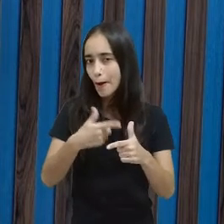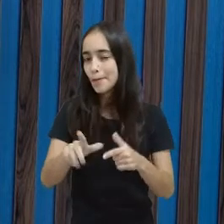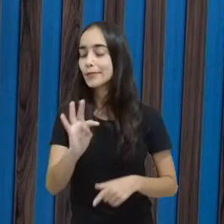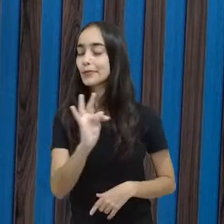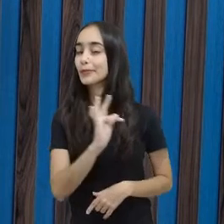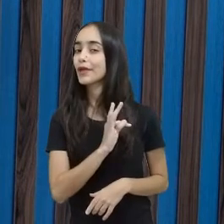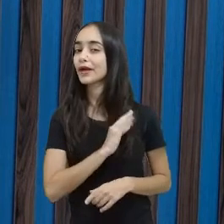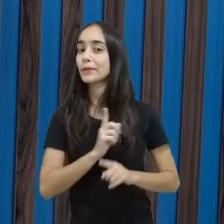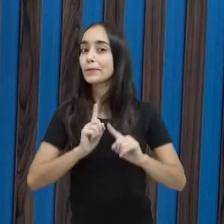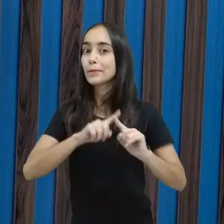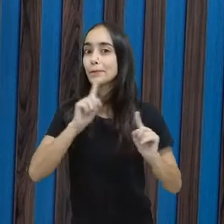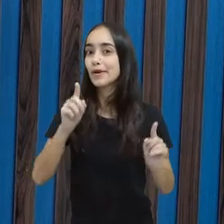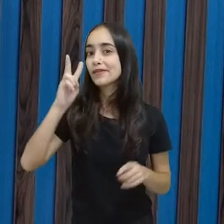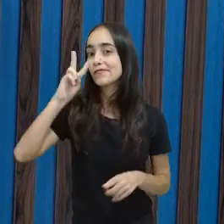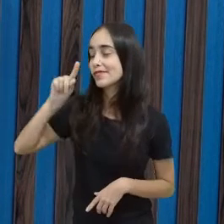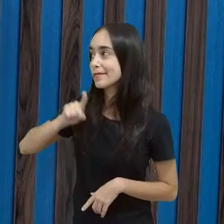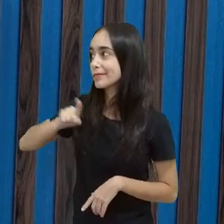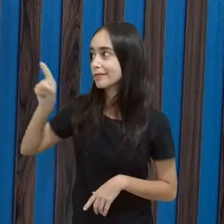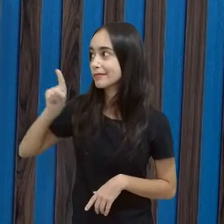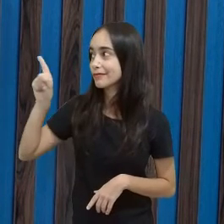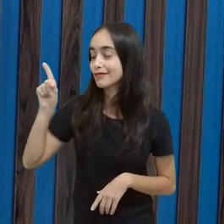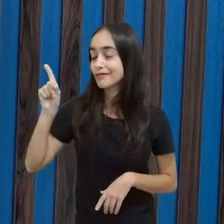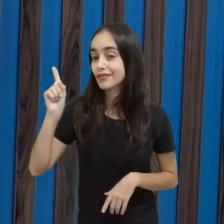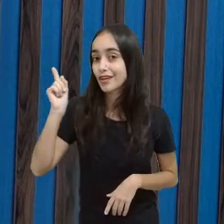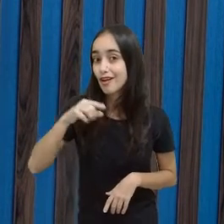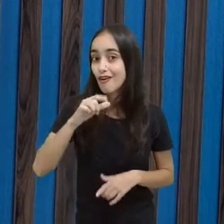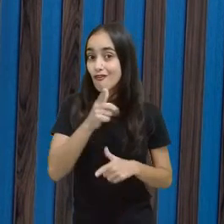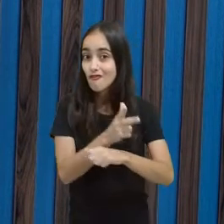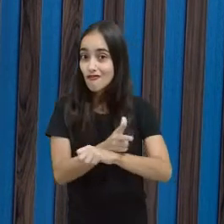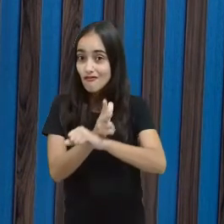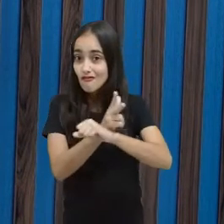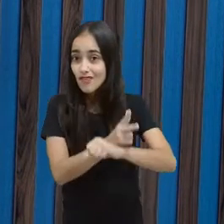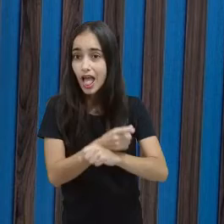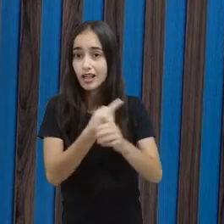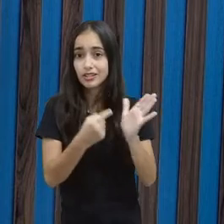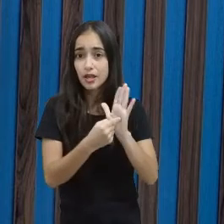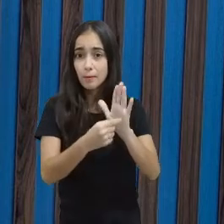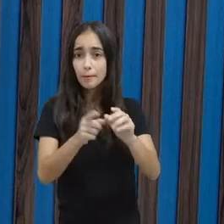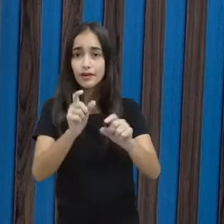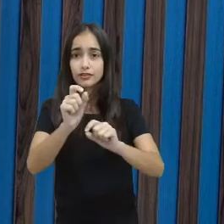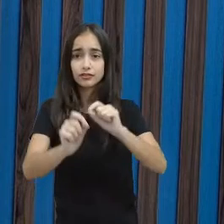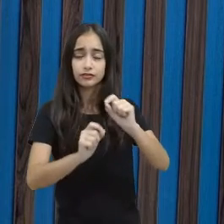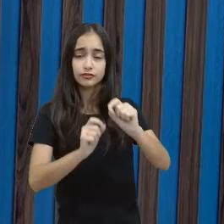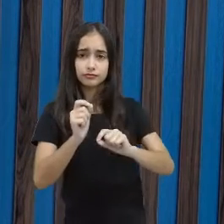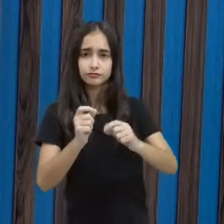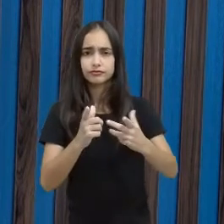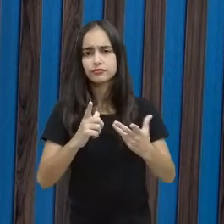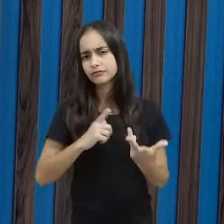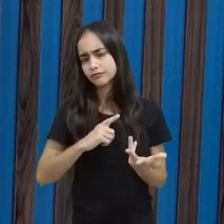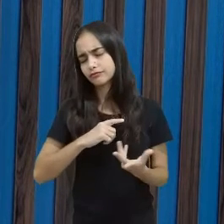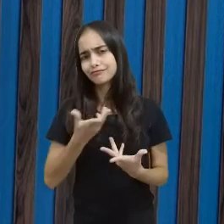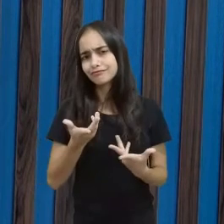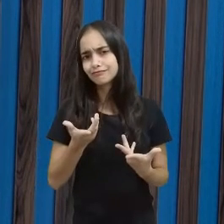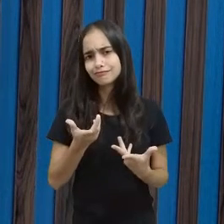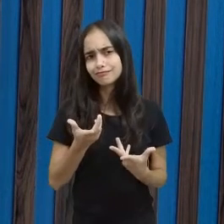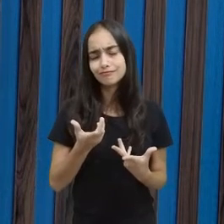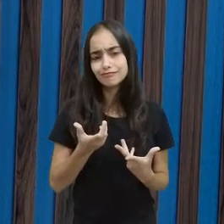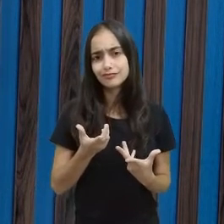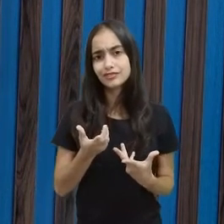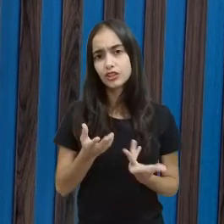técnico, mas veja, essa animação, ela mostra, assim, nesse vídeo, né, ele mostra